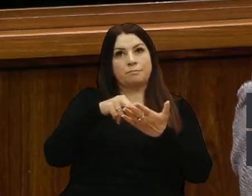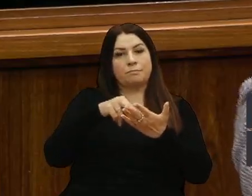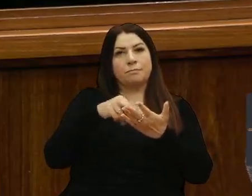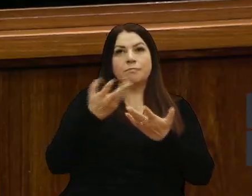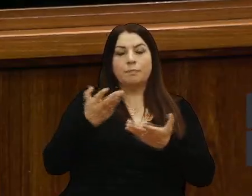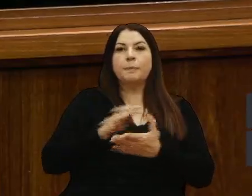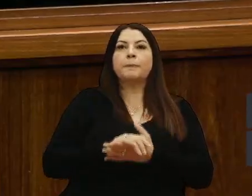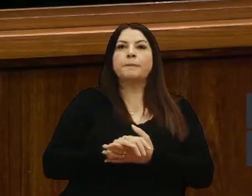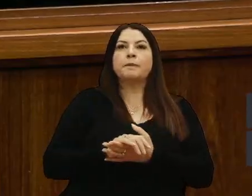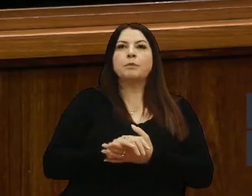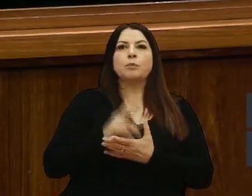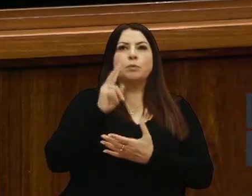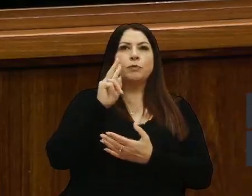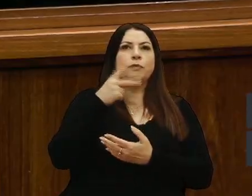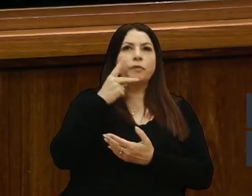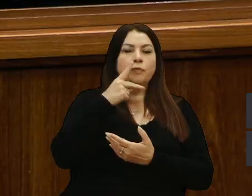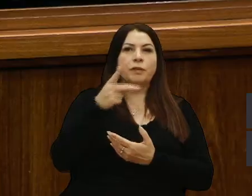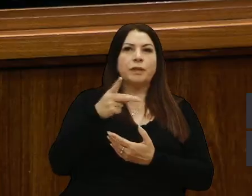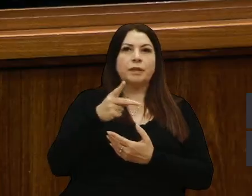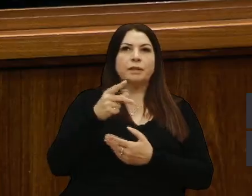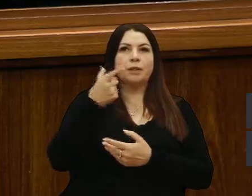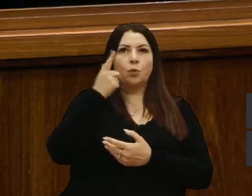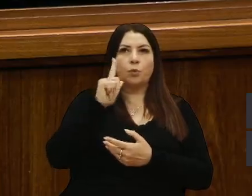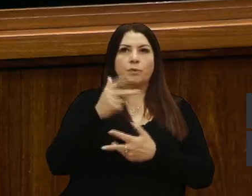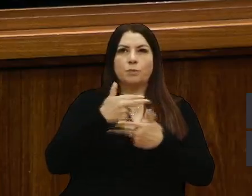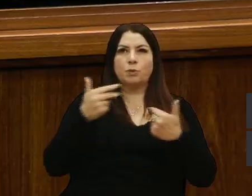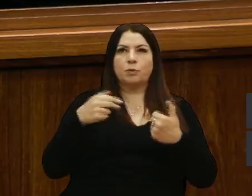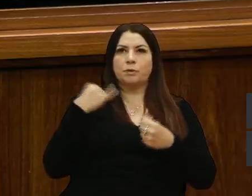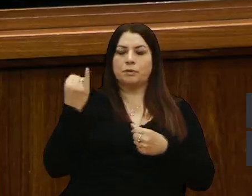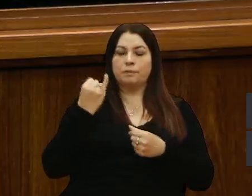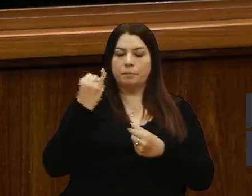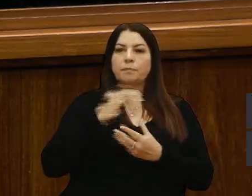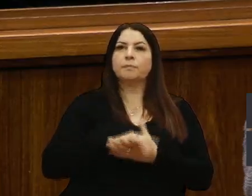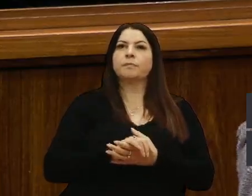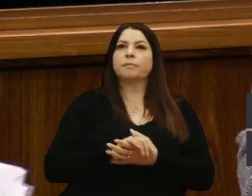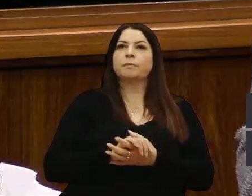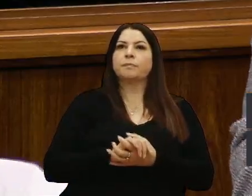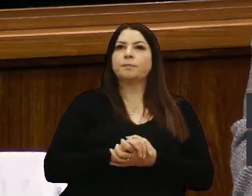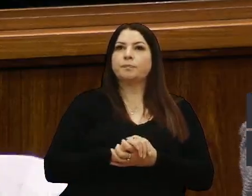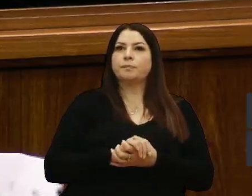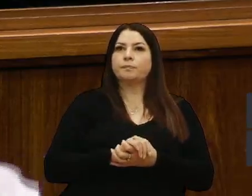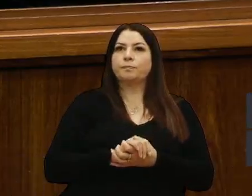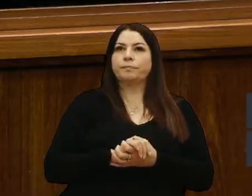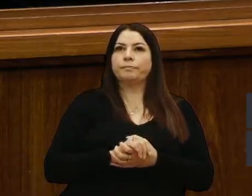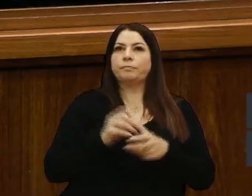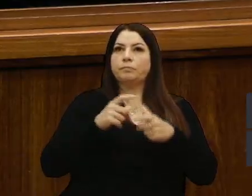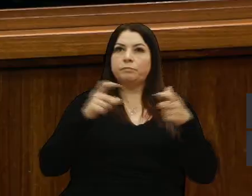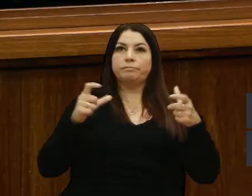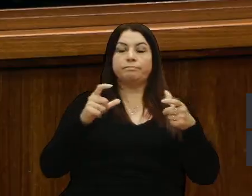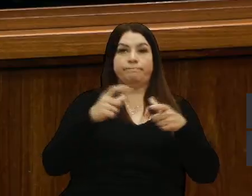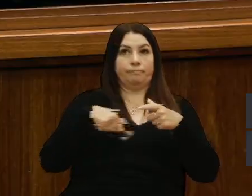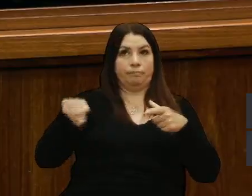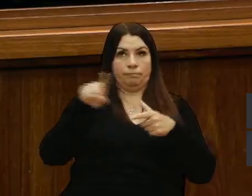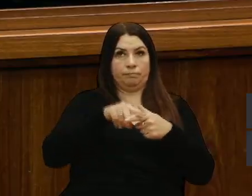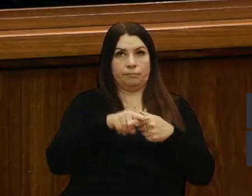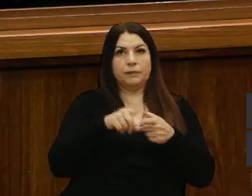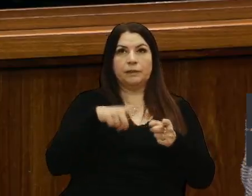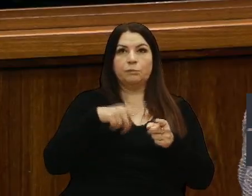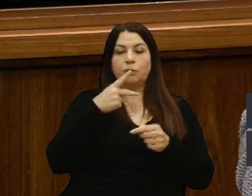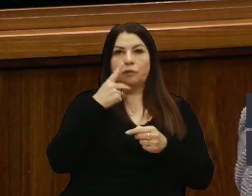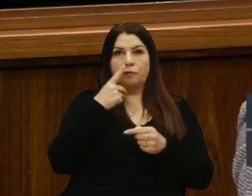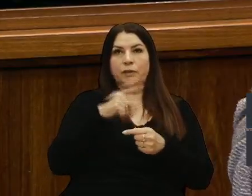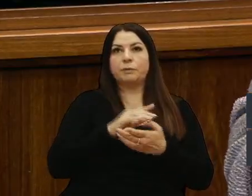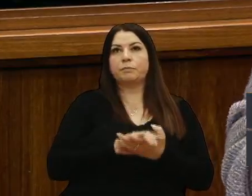realidade. Quando a gente fala da conquista de algo tão importante, tão relevante, de tamanha envergadura, a gente está